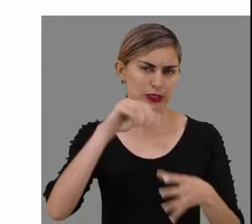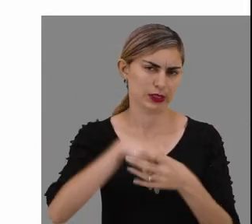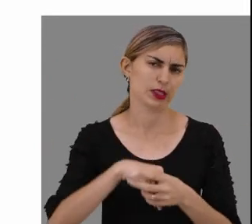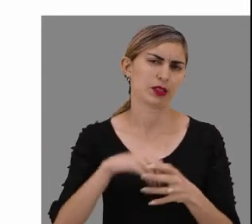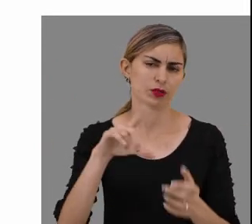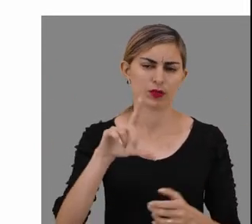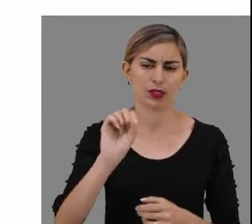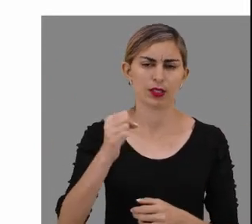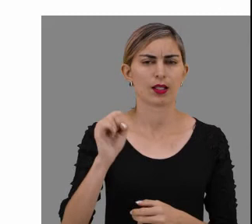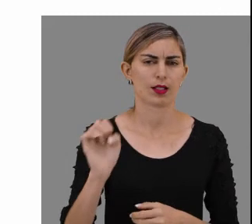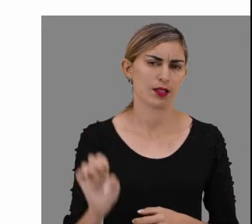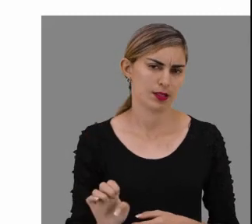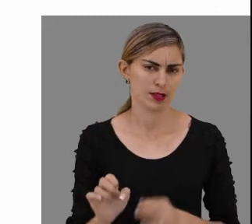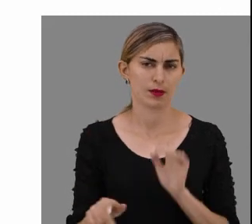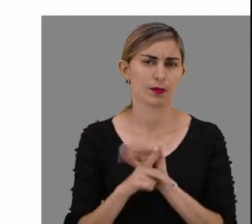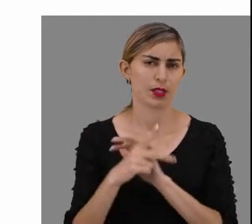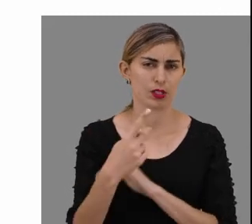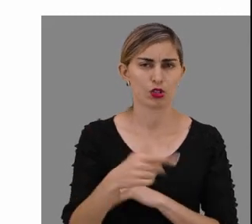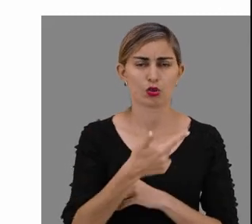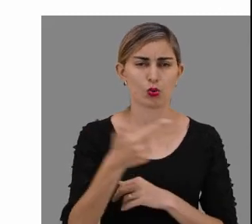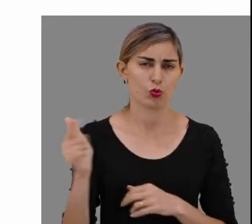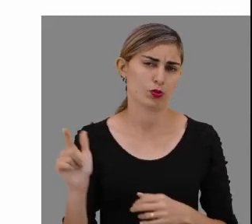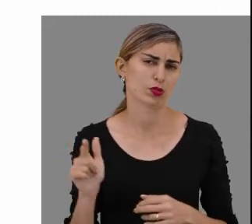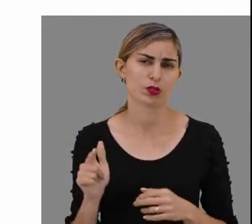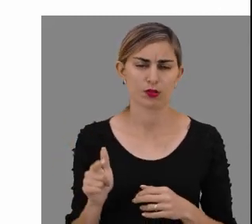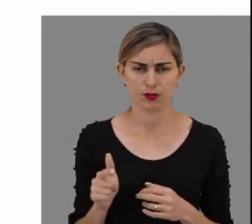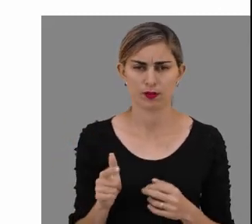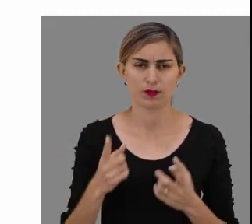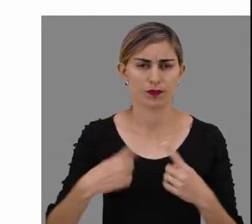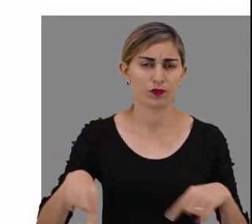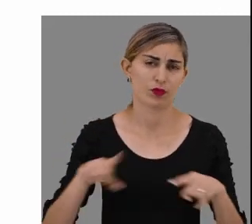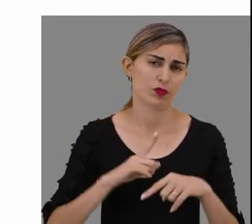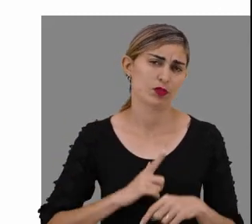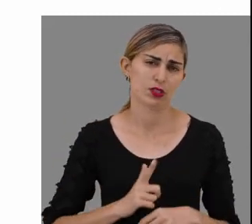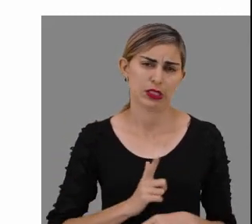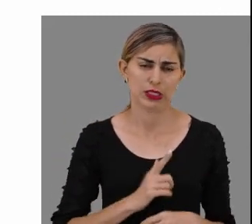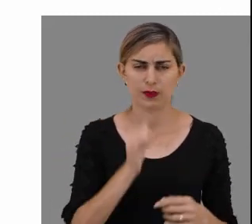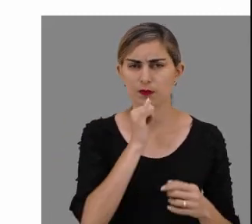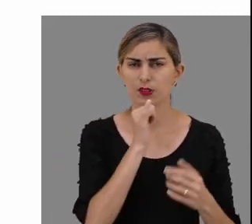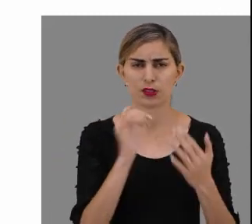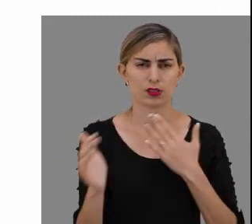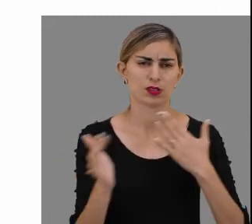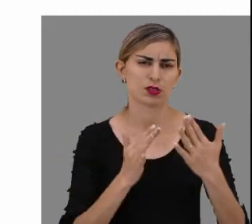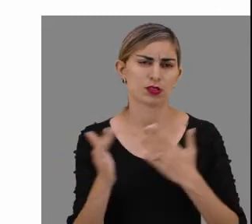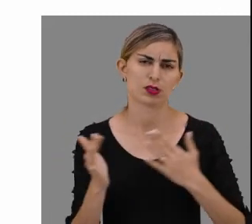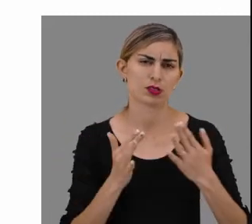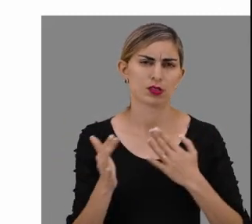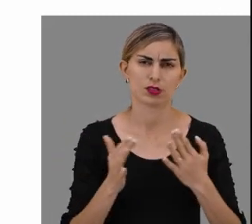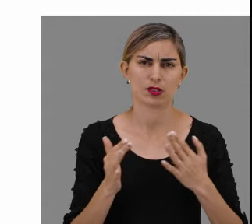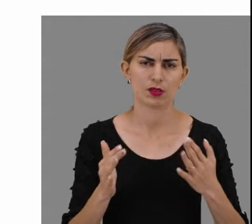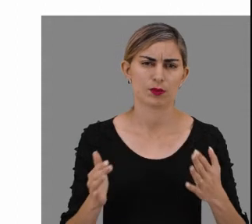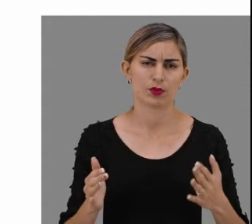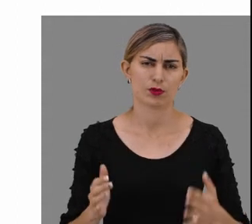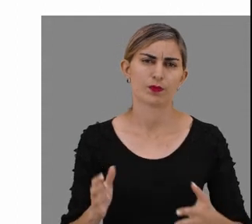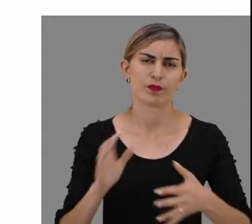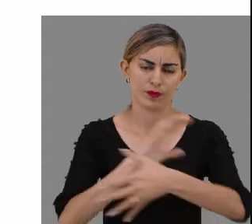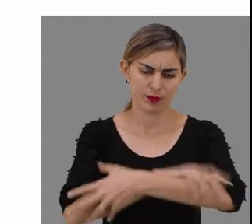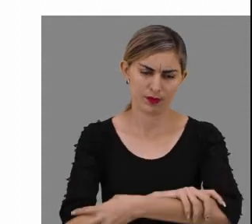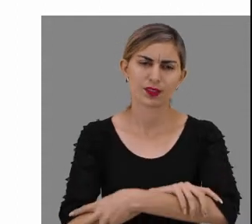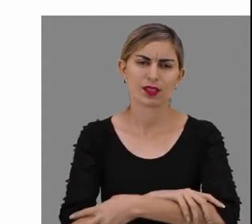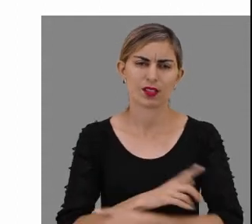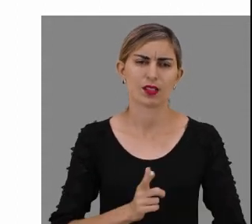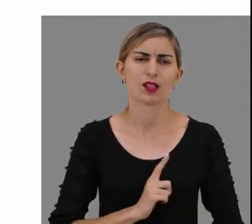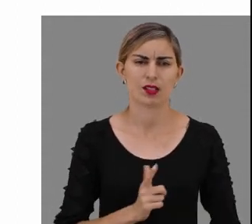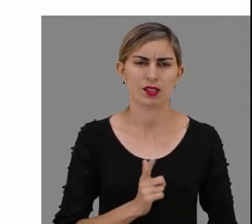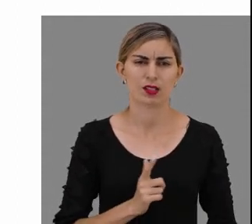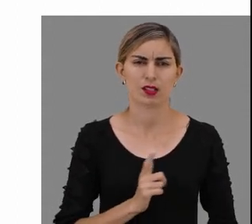que está dentro de uma classe, mas que ele pertence a alguma outra classe. Nós temos aqui no nosso exemplo uma associação